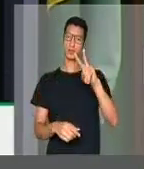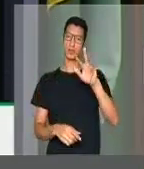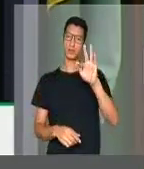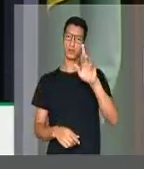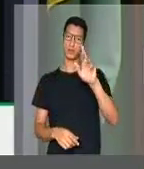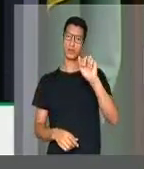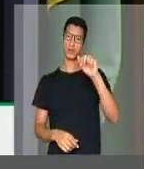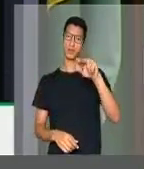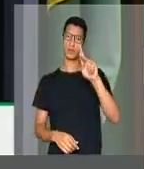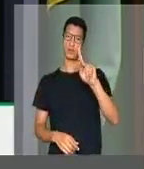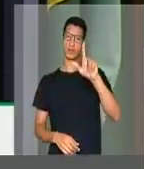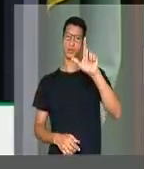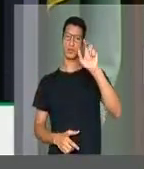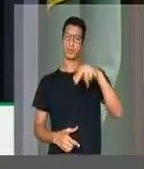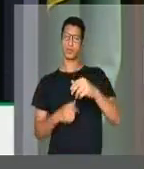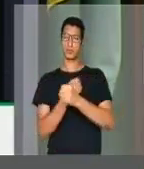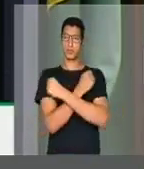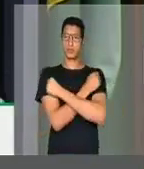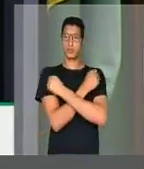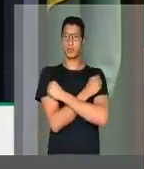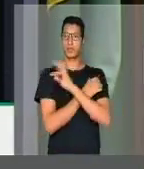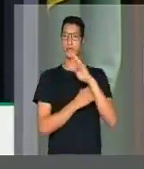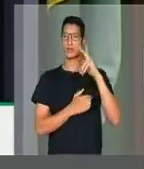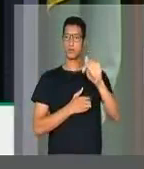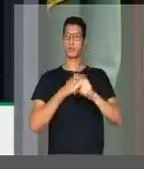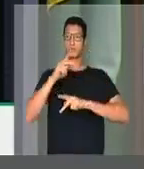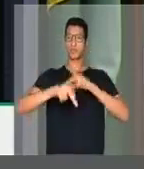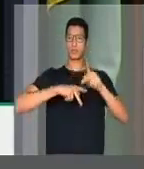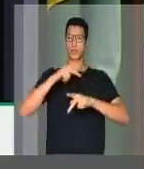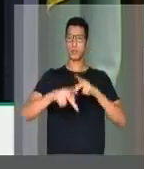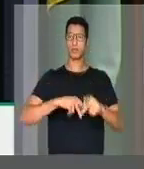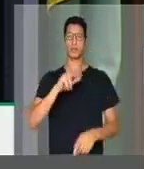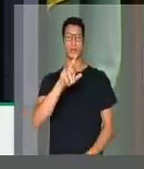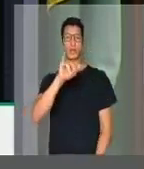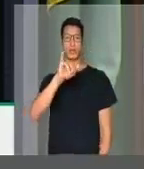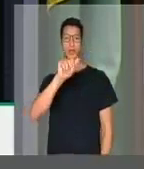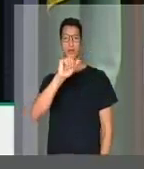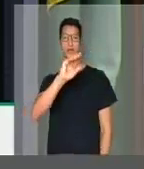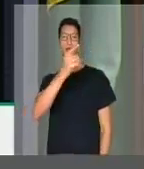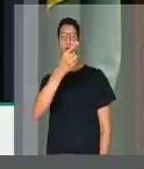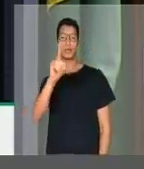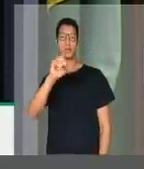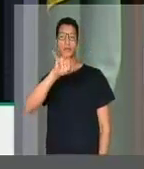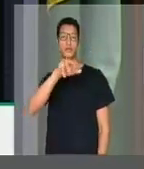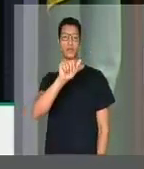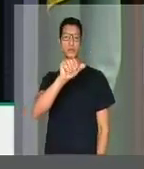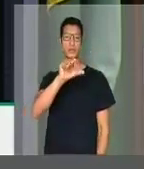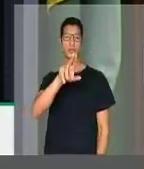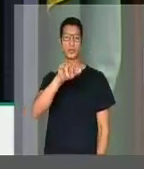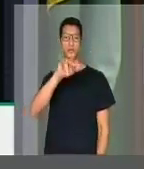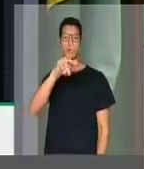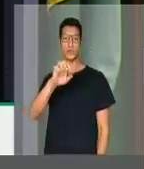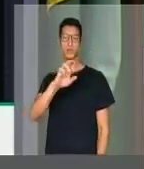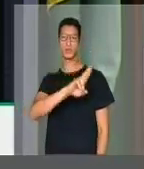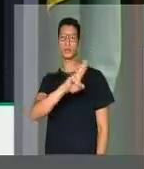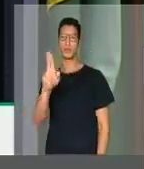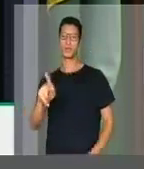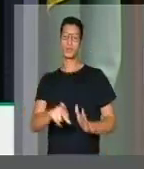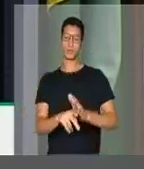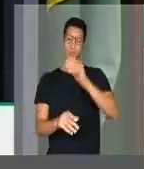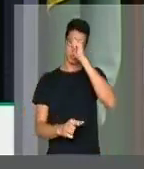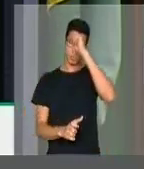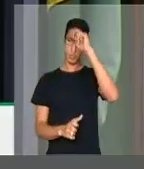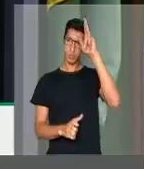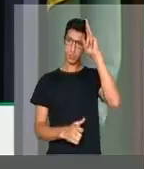transmitir um forte abraço a toda a população e acham do jacuípe em nome do